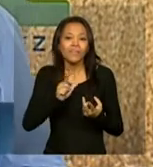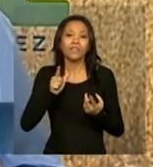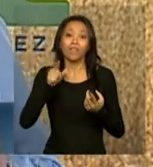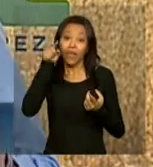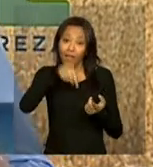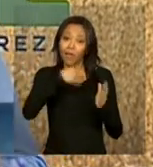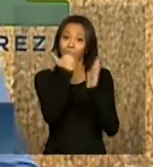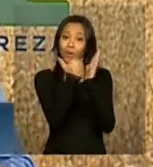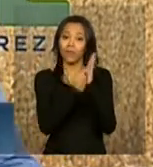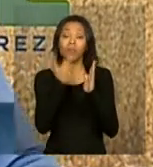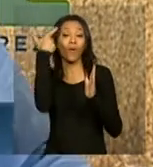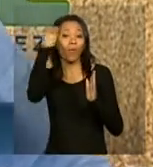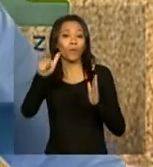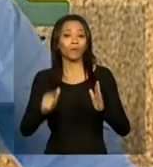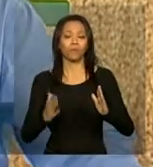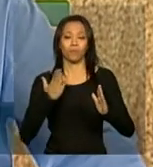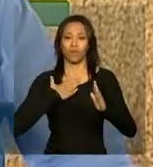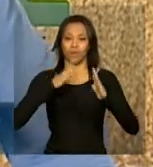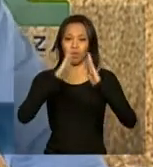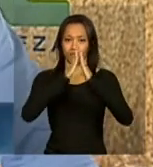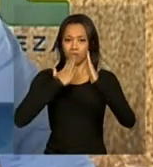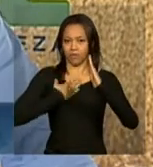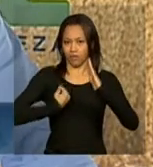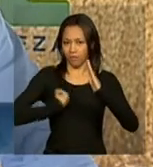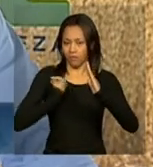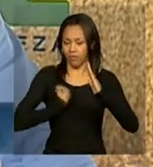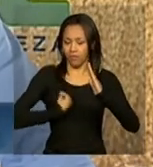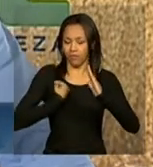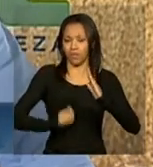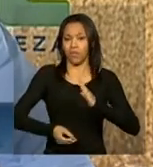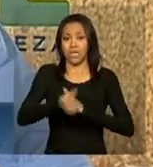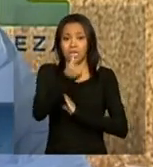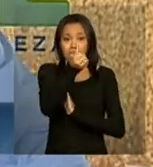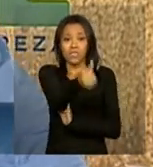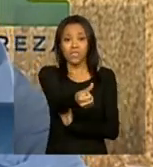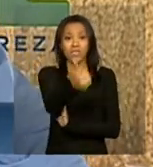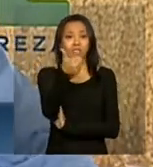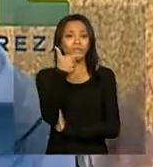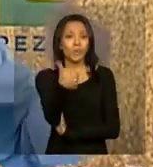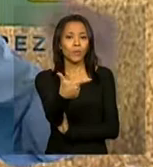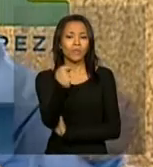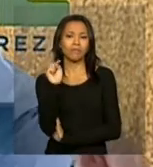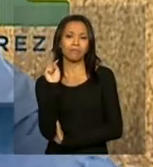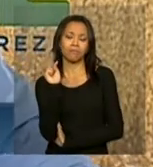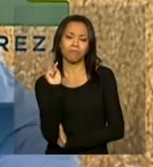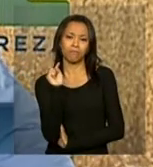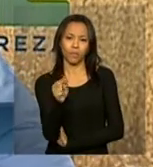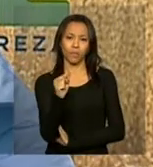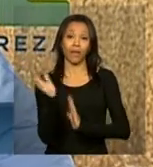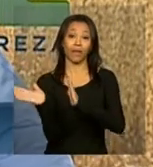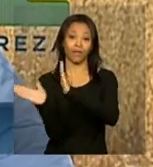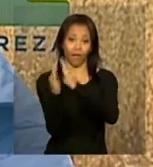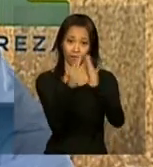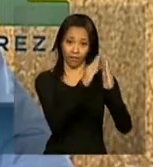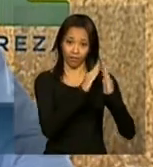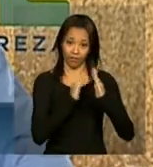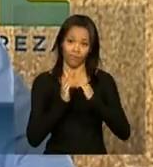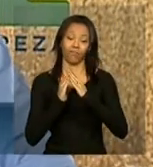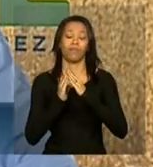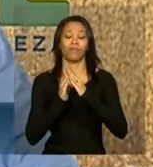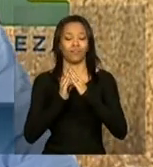Programa Minha Casa Minha Vida, 62 mil unidades, senhora presidente,